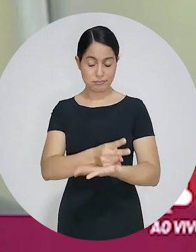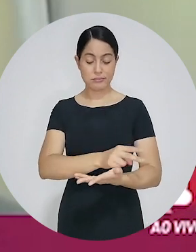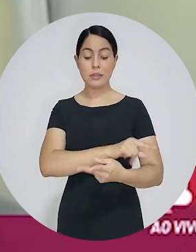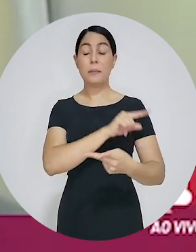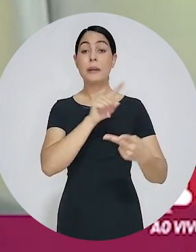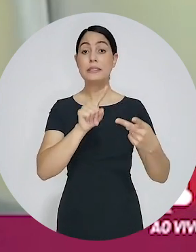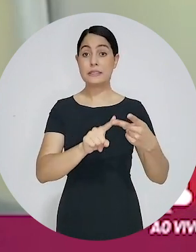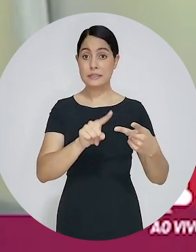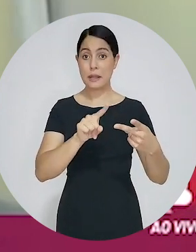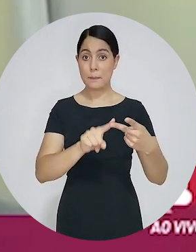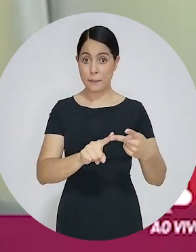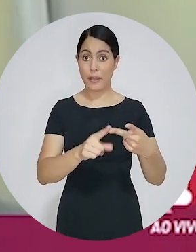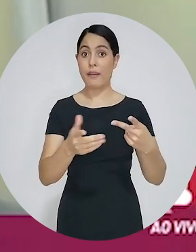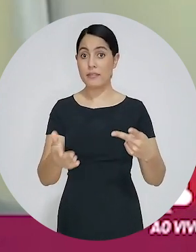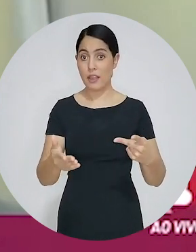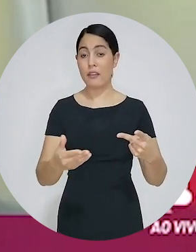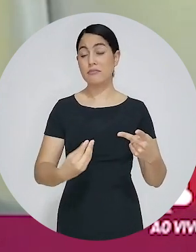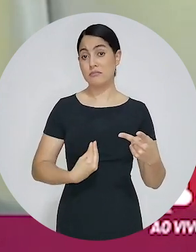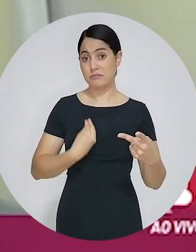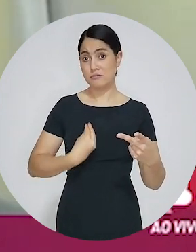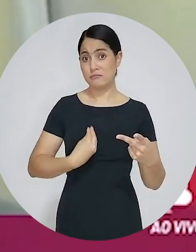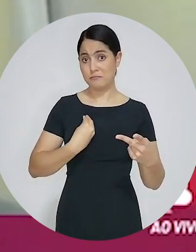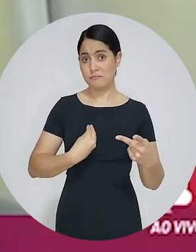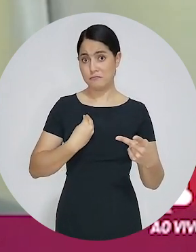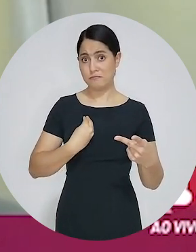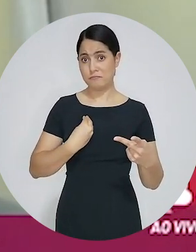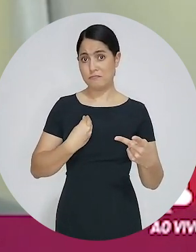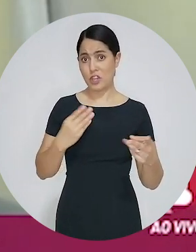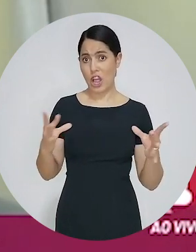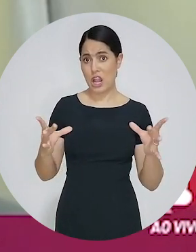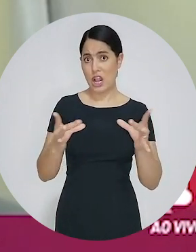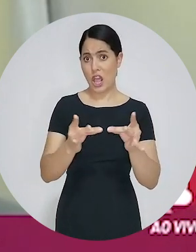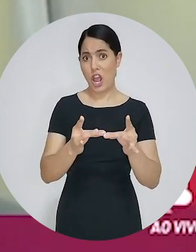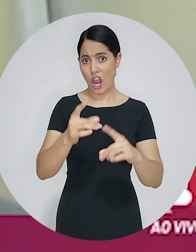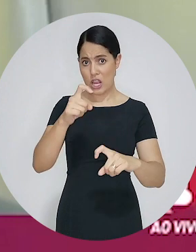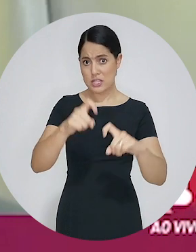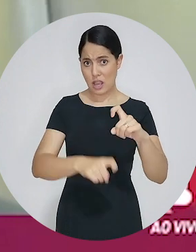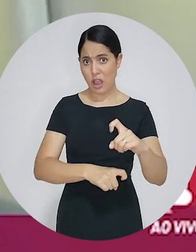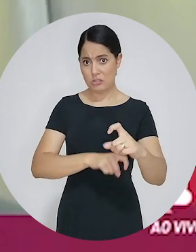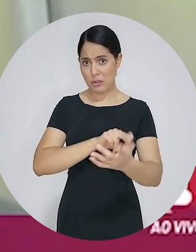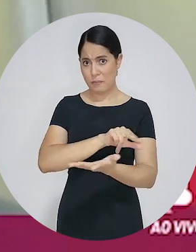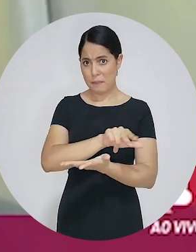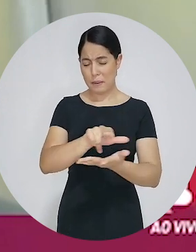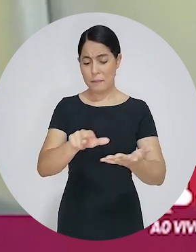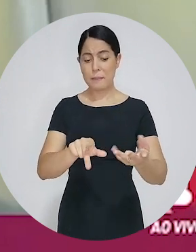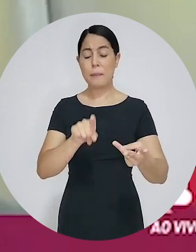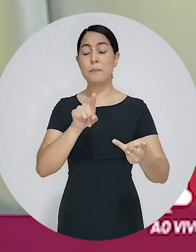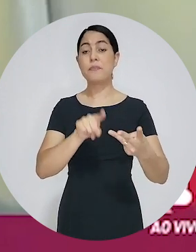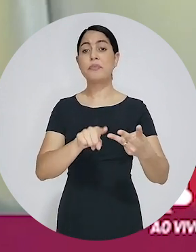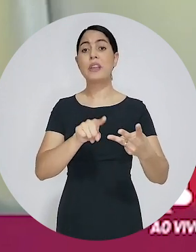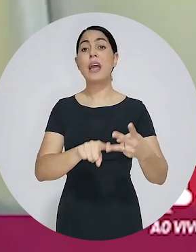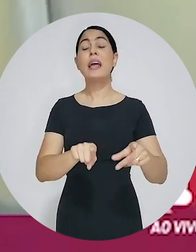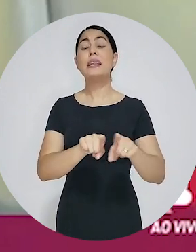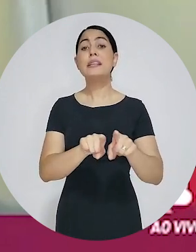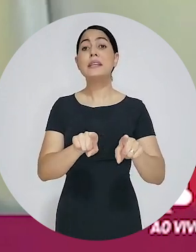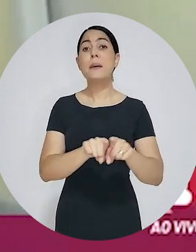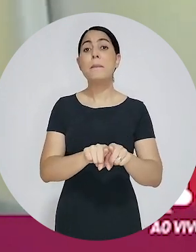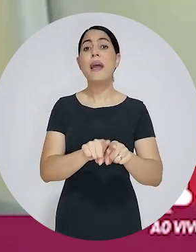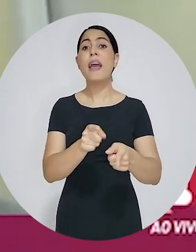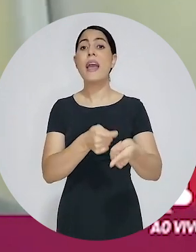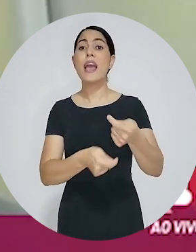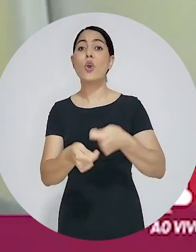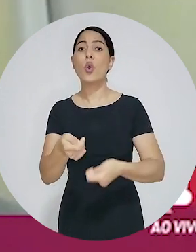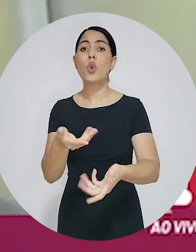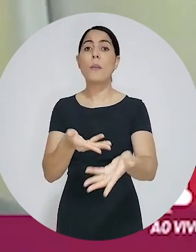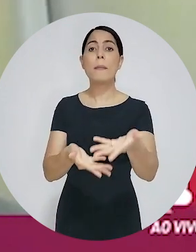espacial, essa coabitação também física, no sentido do contato sexual entre os dois, como também a coabitação